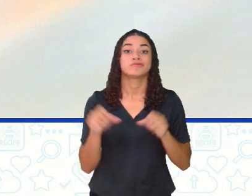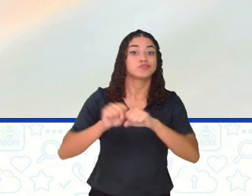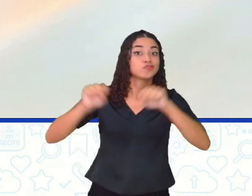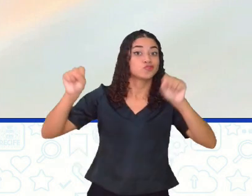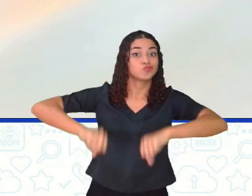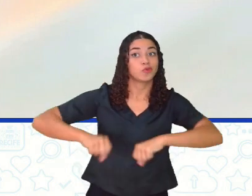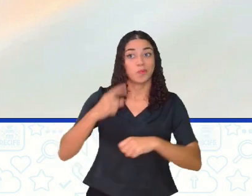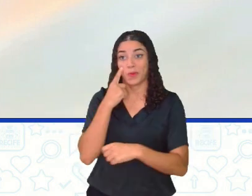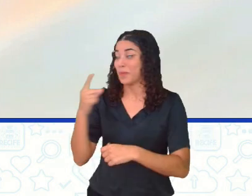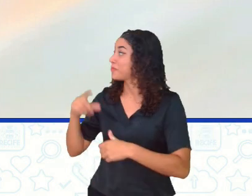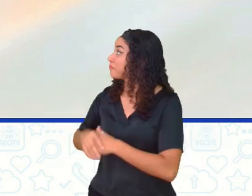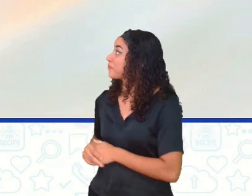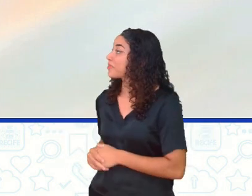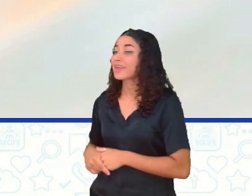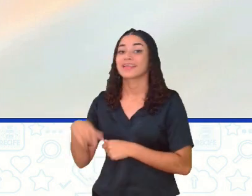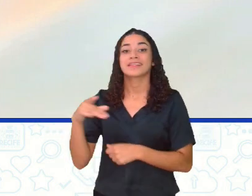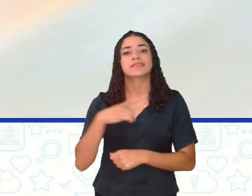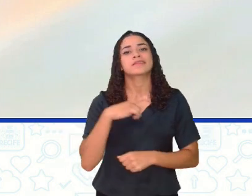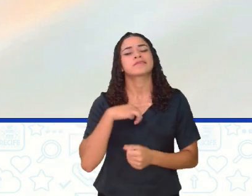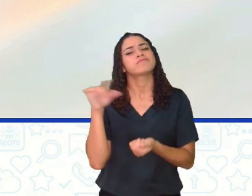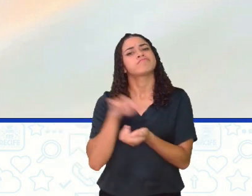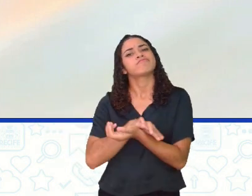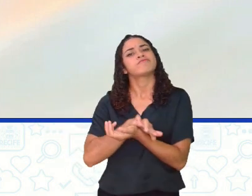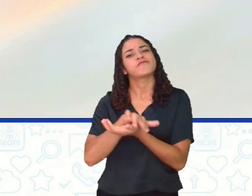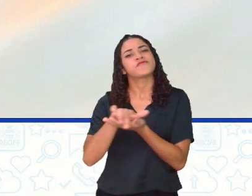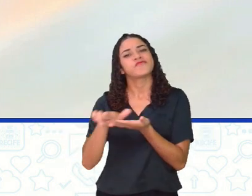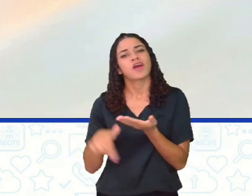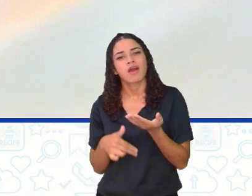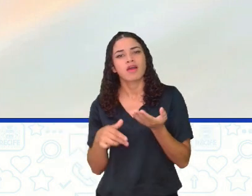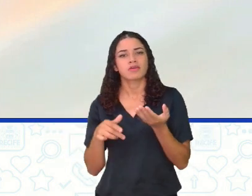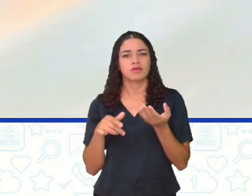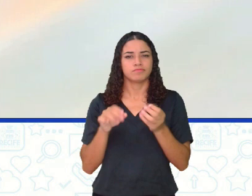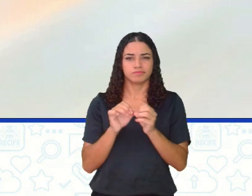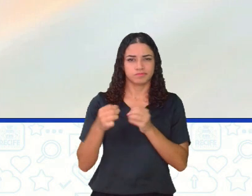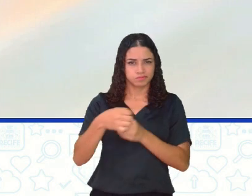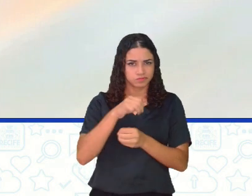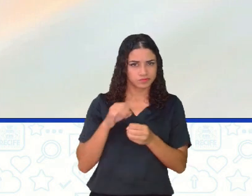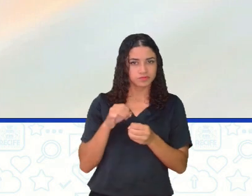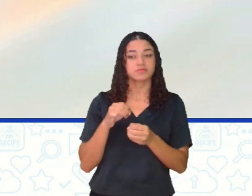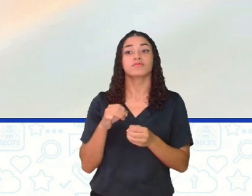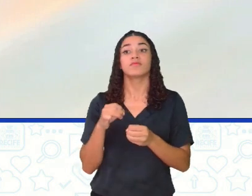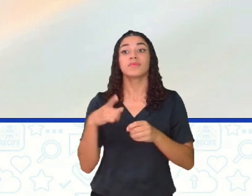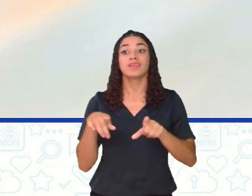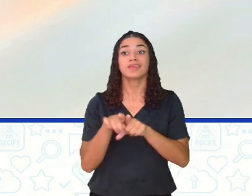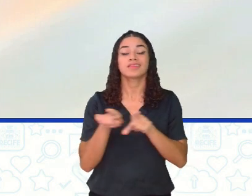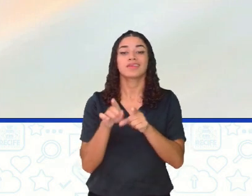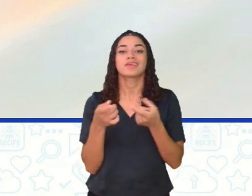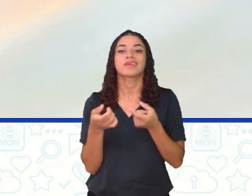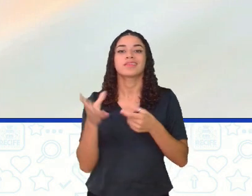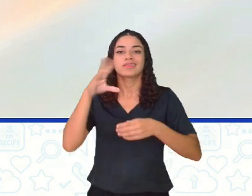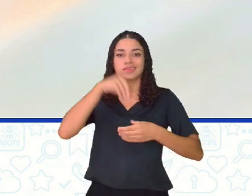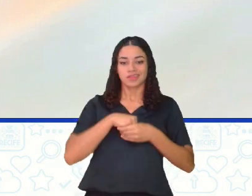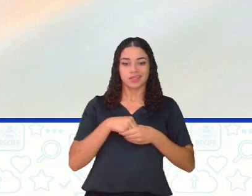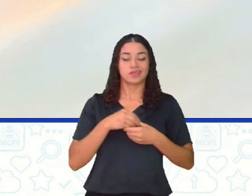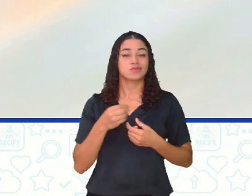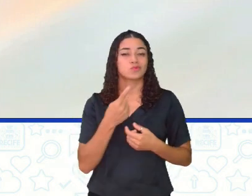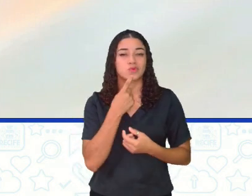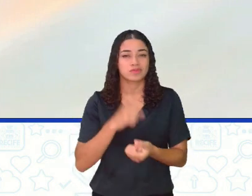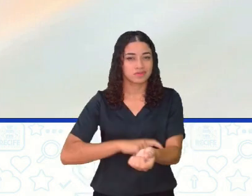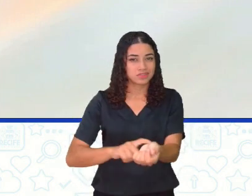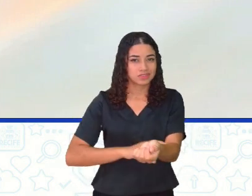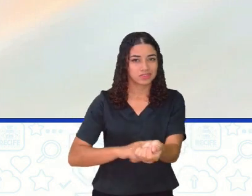sistema endócrino é composto por várias glândulas que produzem e lançam no sangue